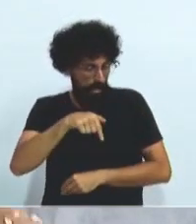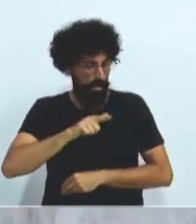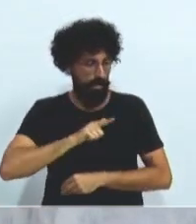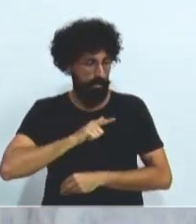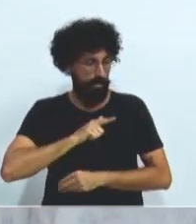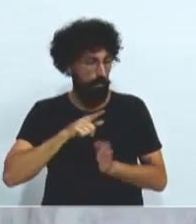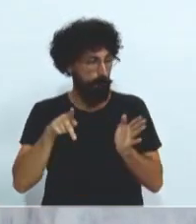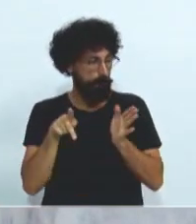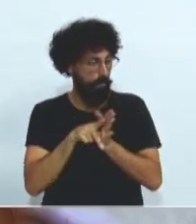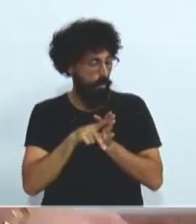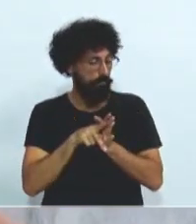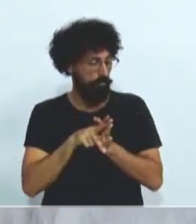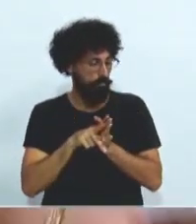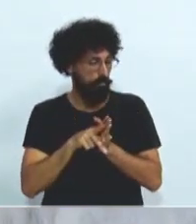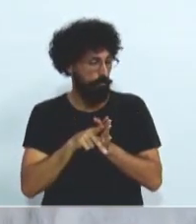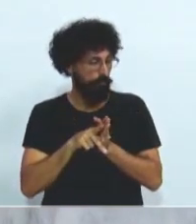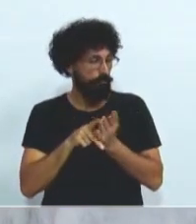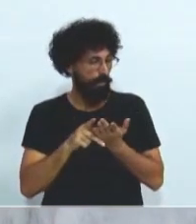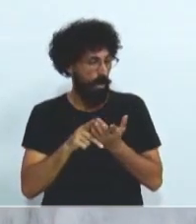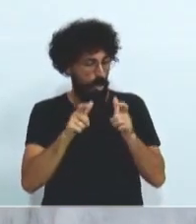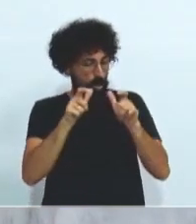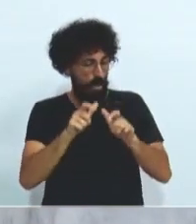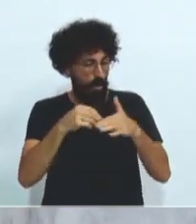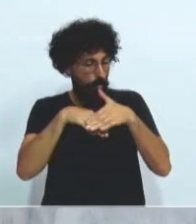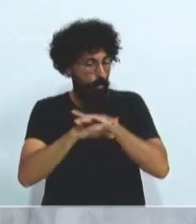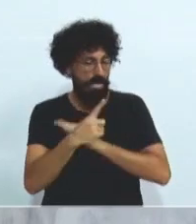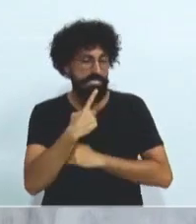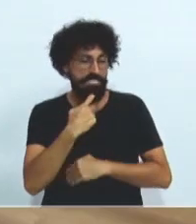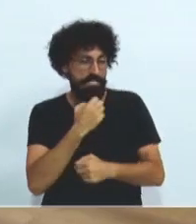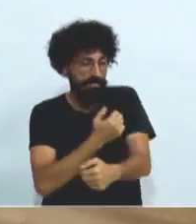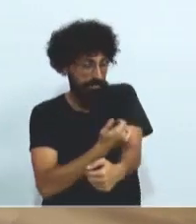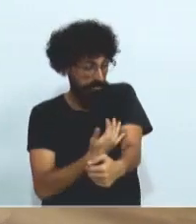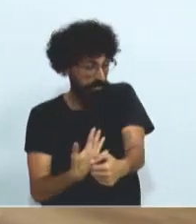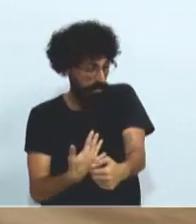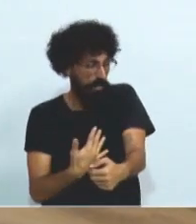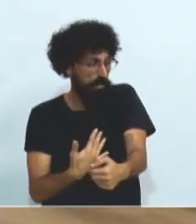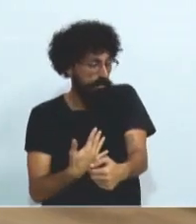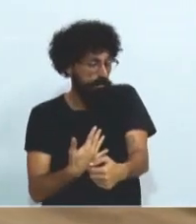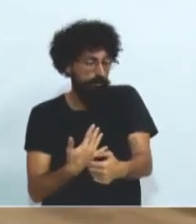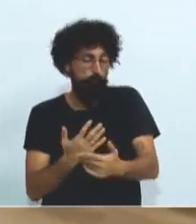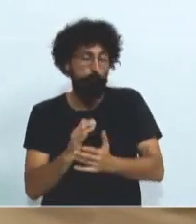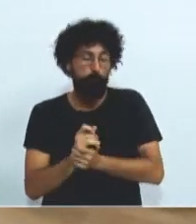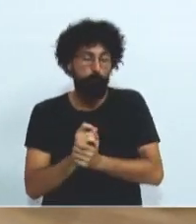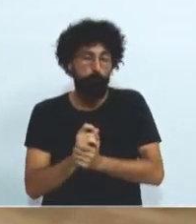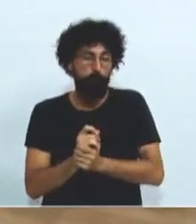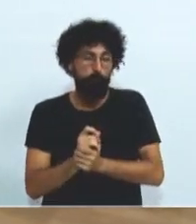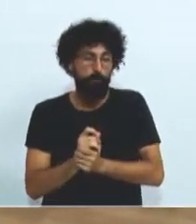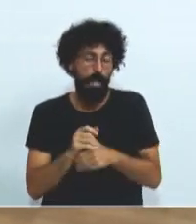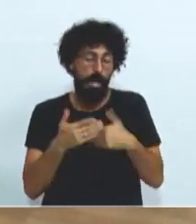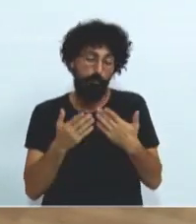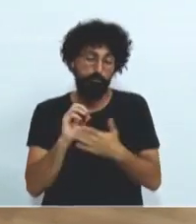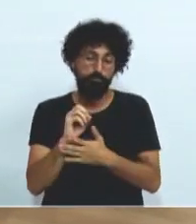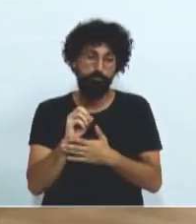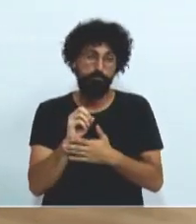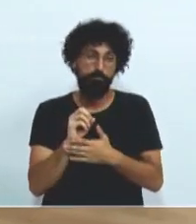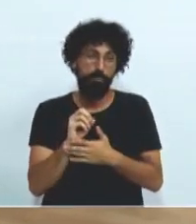de sangue como nós temos aqui, até facilita. E mesmo que não tenha, se for um doador ali que mora num município próximo, ele